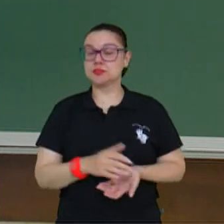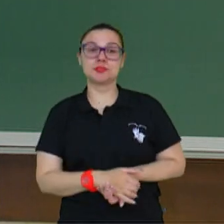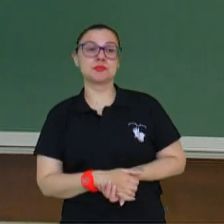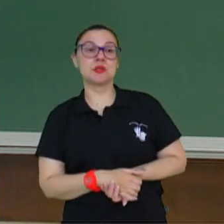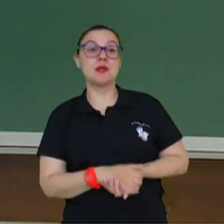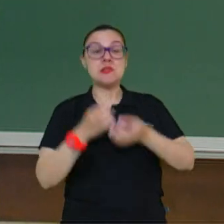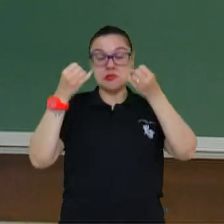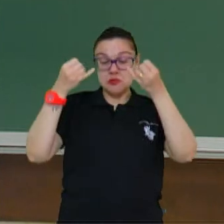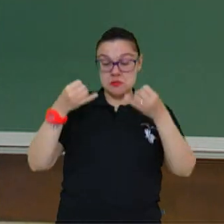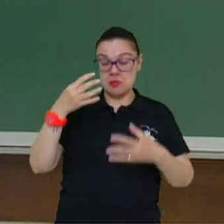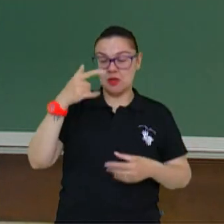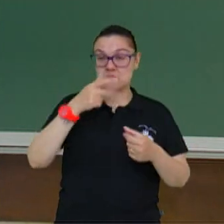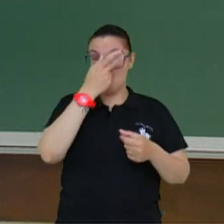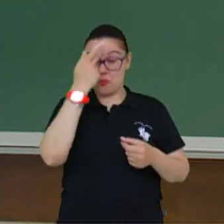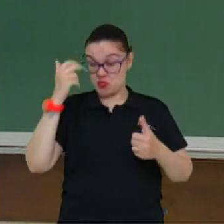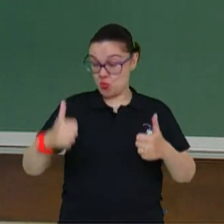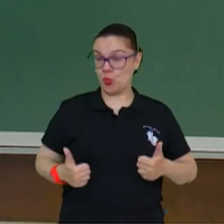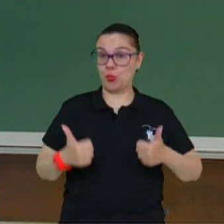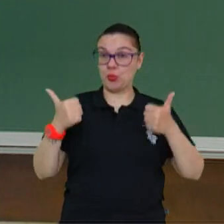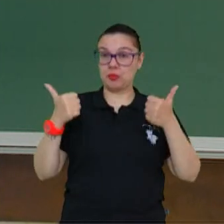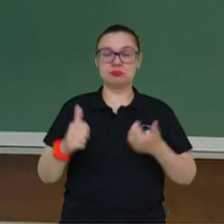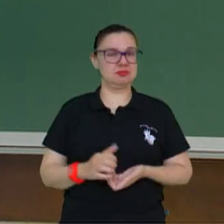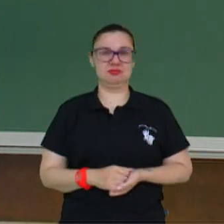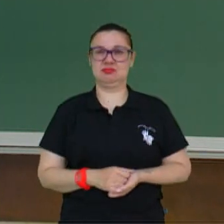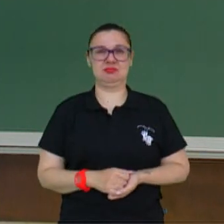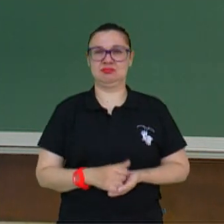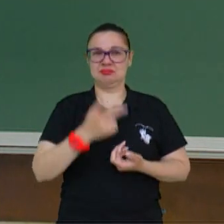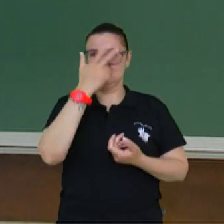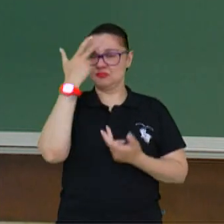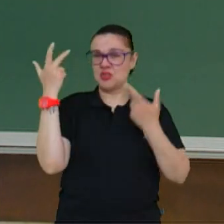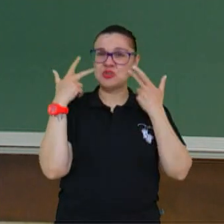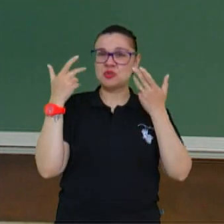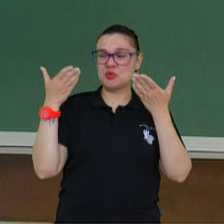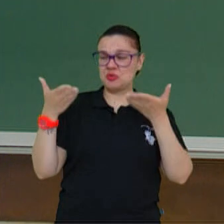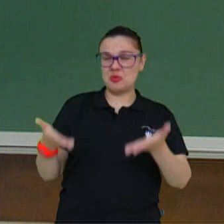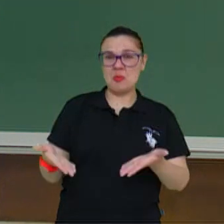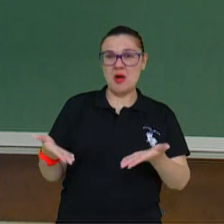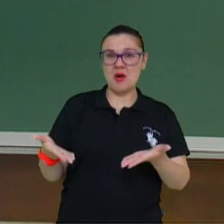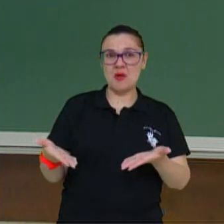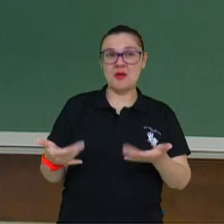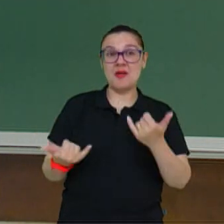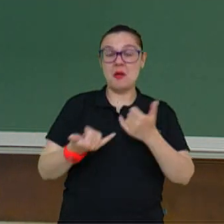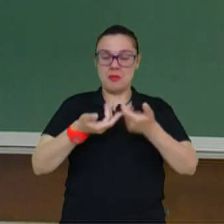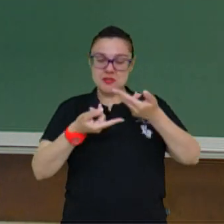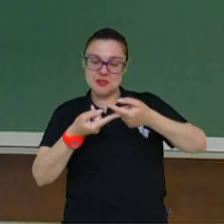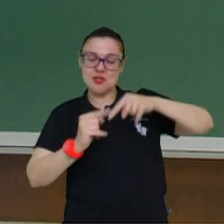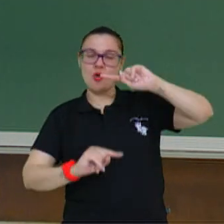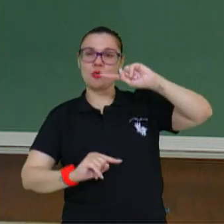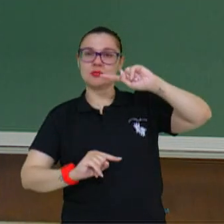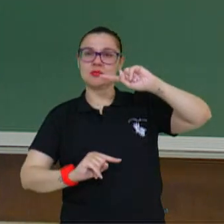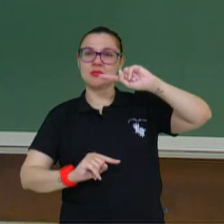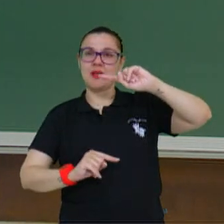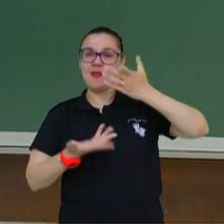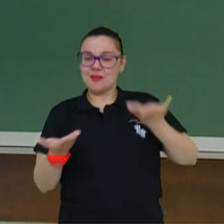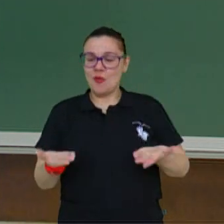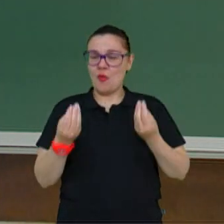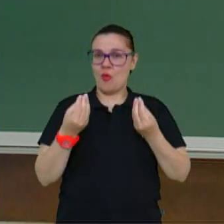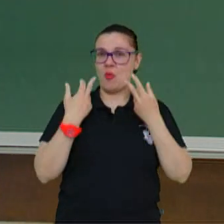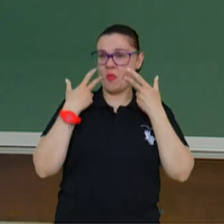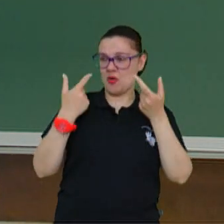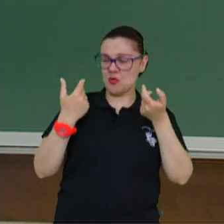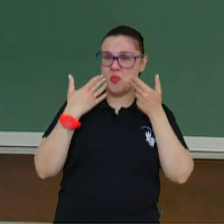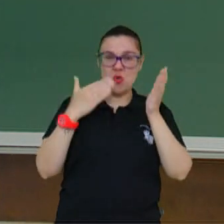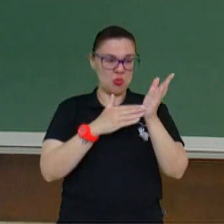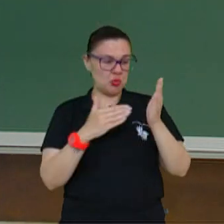Fatos narrados e os personagens envolvidos são extraordinários? Não. Olha só, esta é como se fosse o contrário desta. Seria uma situação comum para